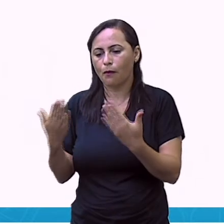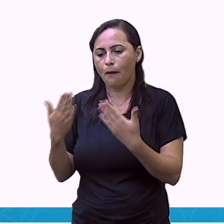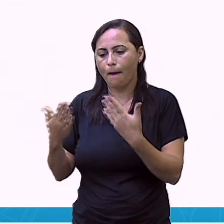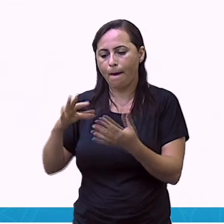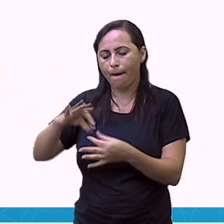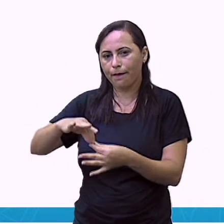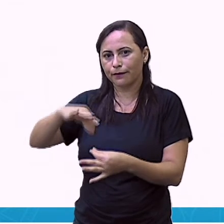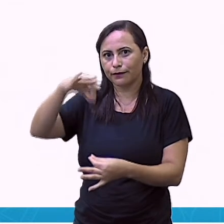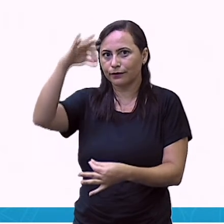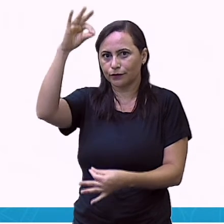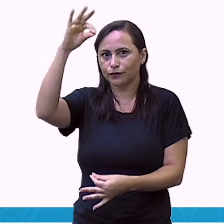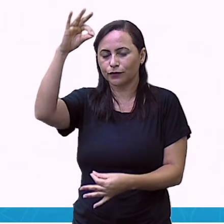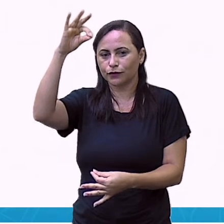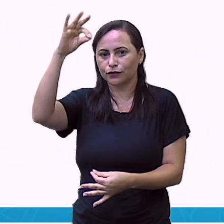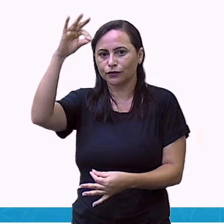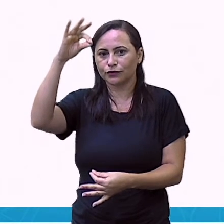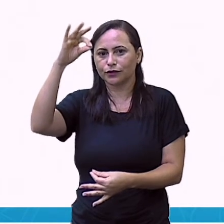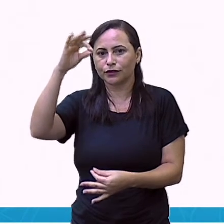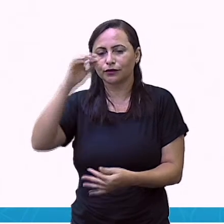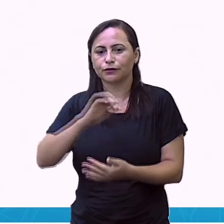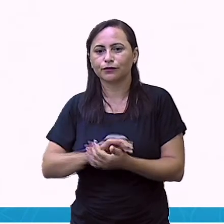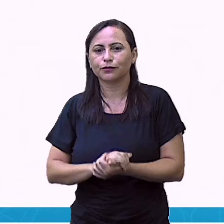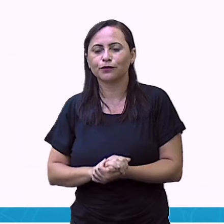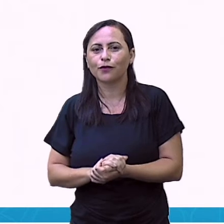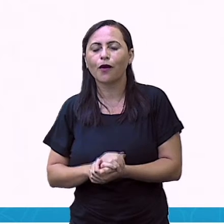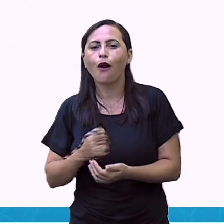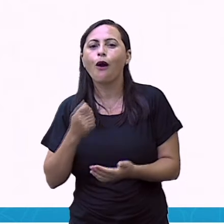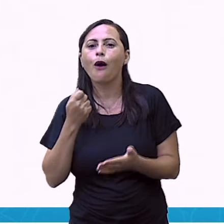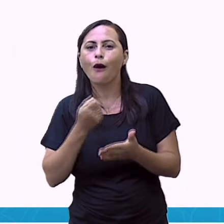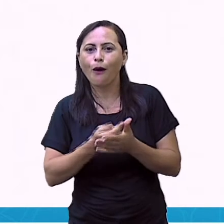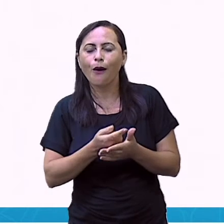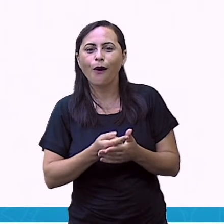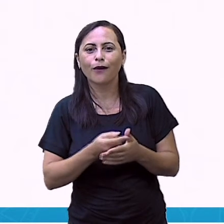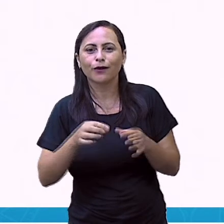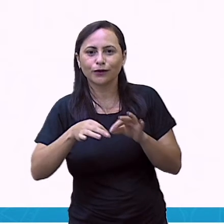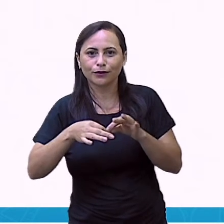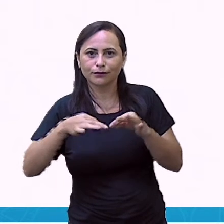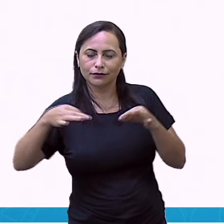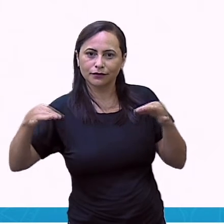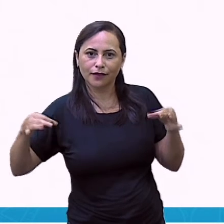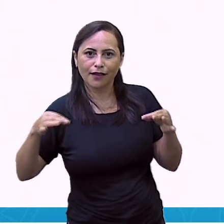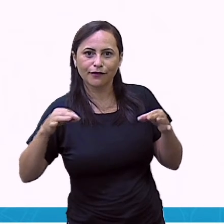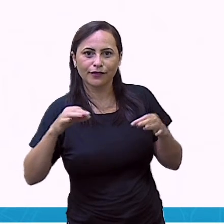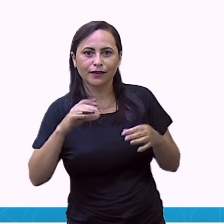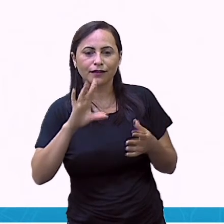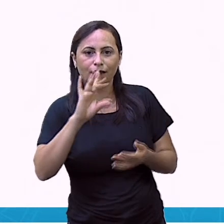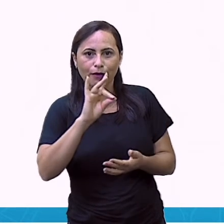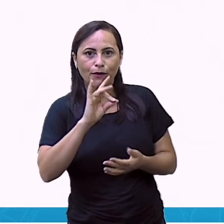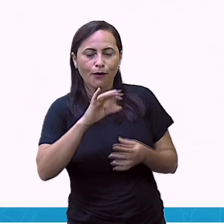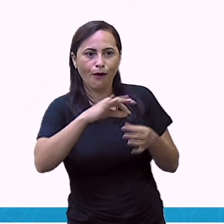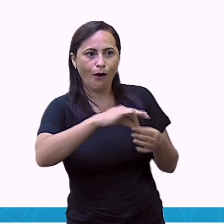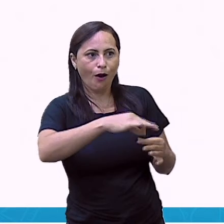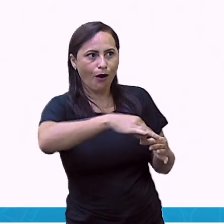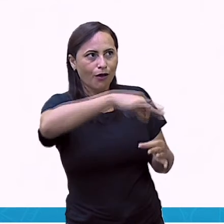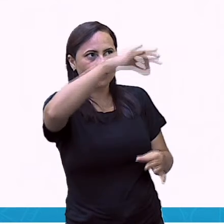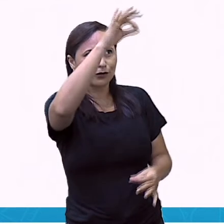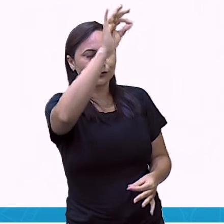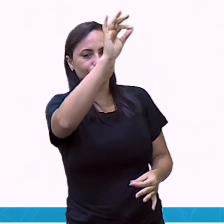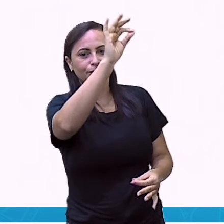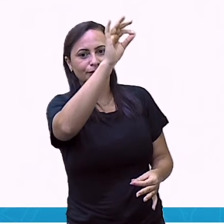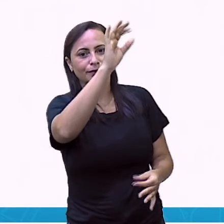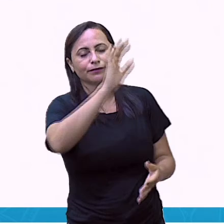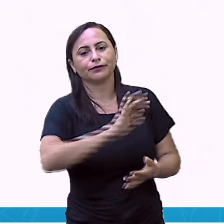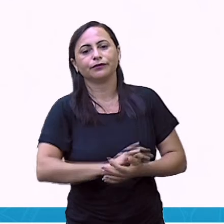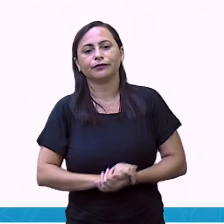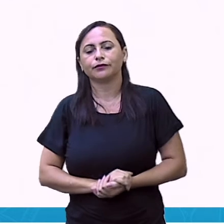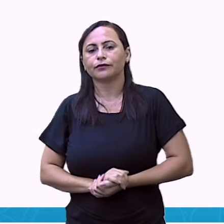compra essas fitas em algumas lojas, deixa na parede para que a criança possa acompanhar a sua altura, mas nós adultos